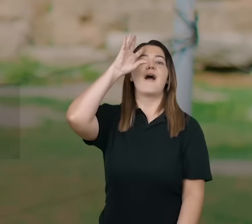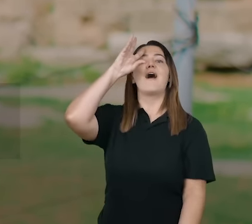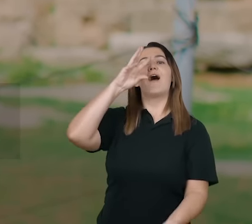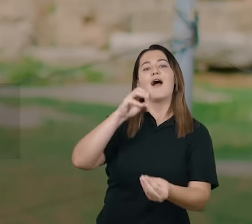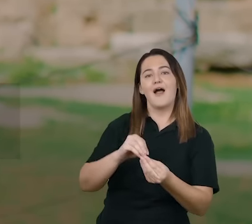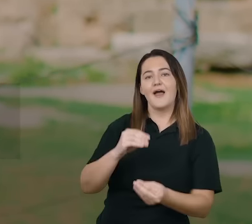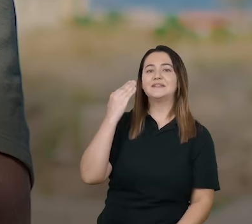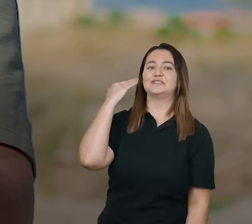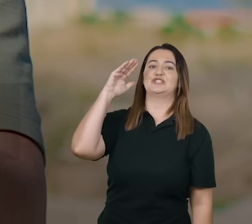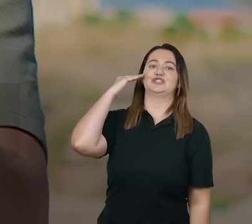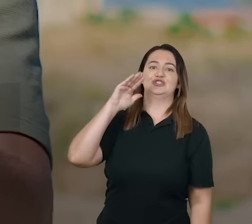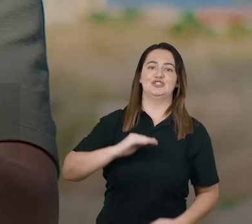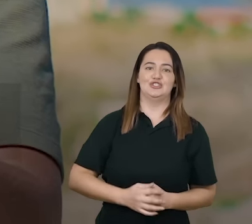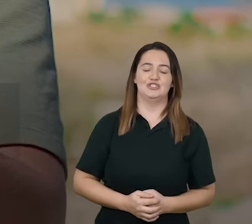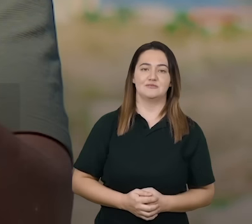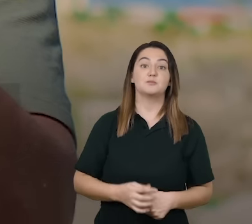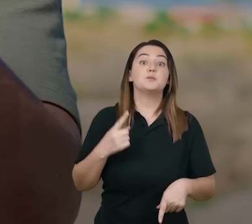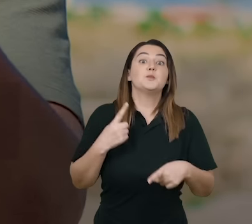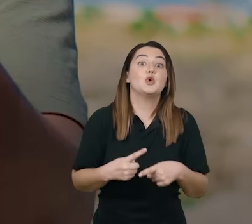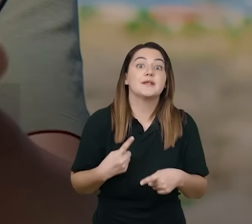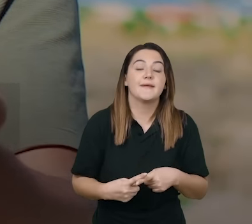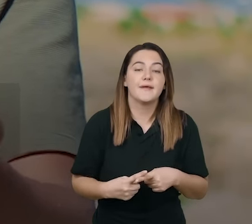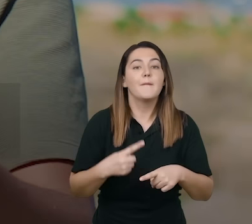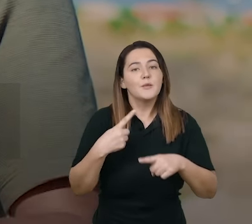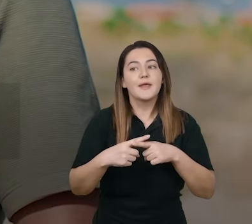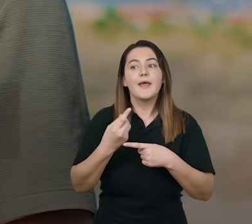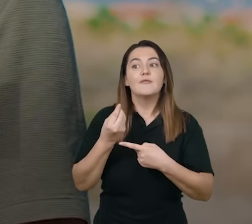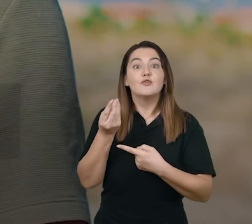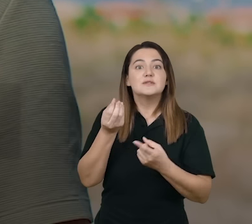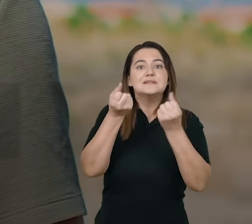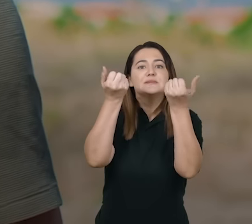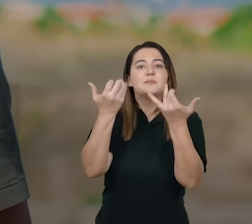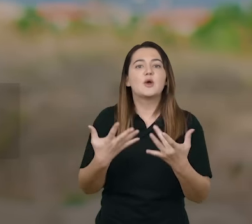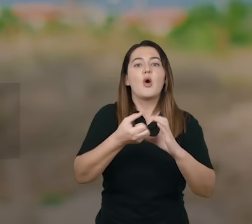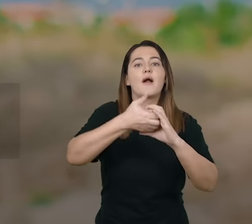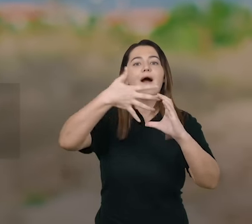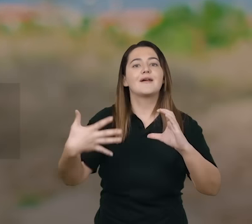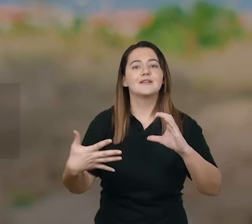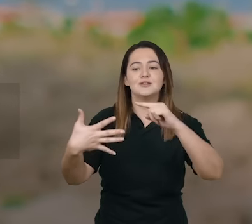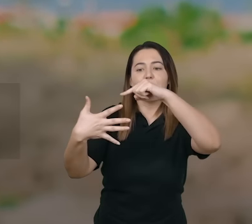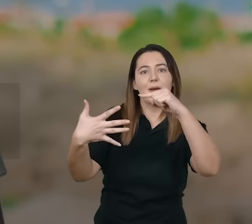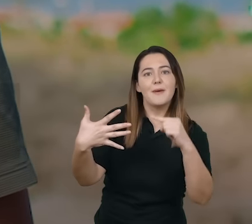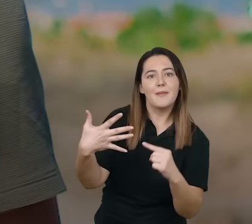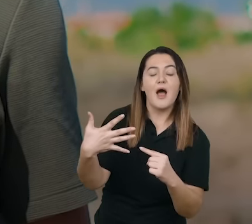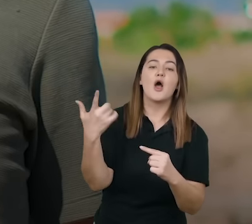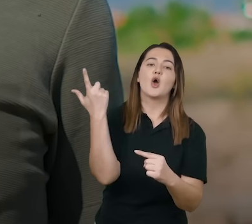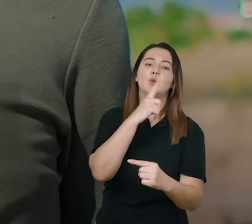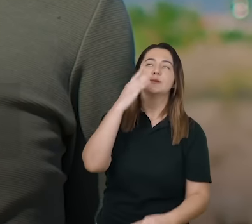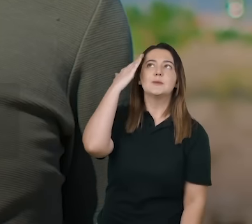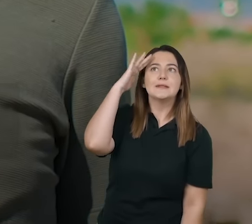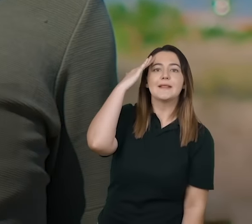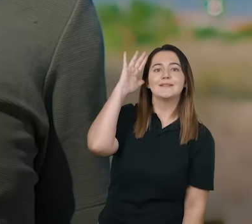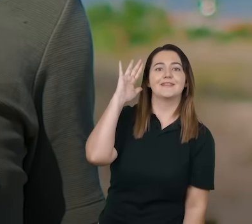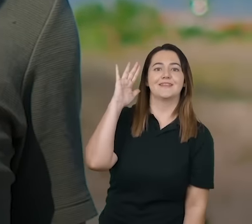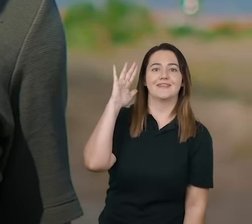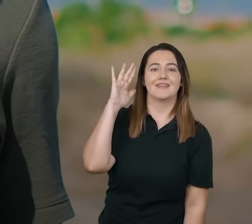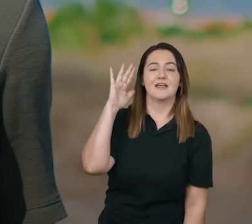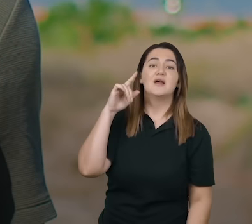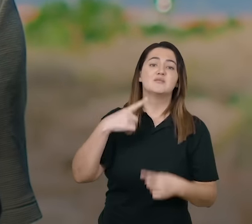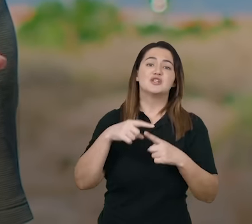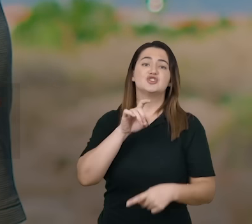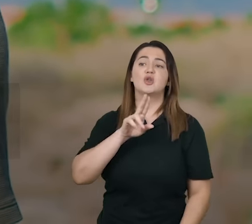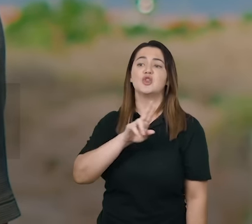mesmo? Ok, sendo assim, estatisticamente falando, eu posso dizer que esse Erasto aqui seria alguém